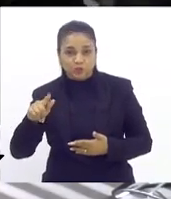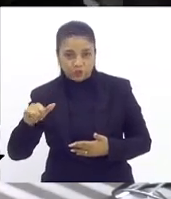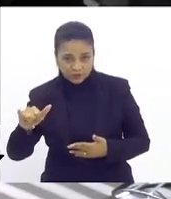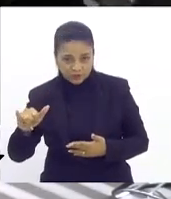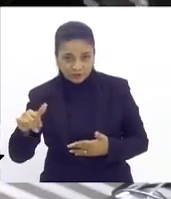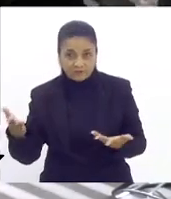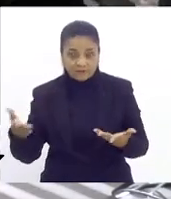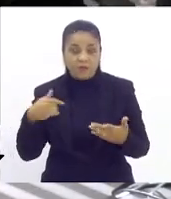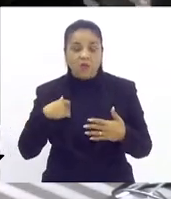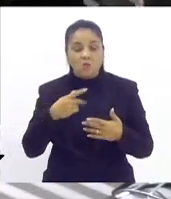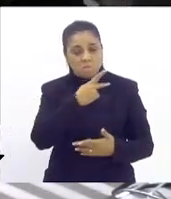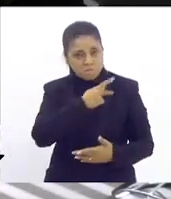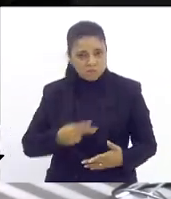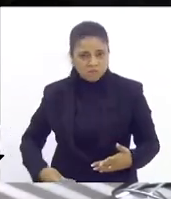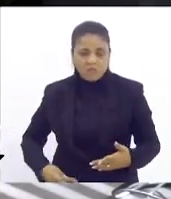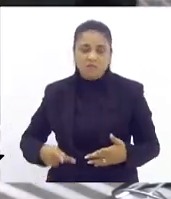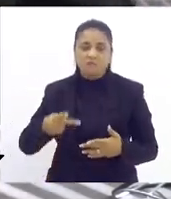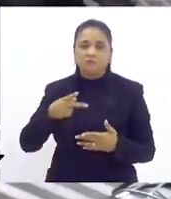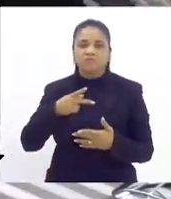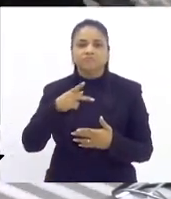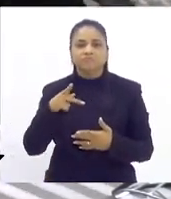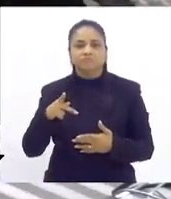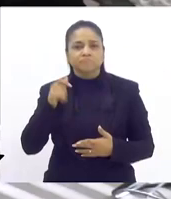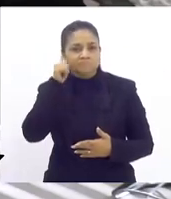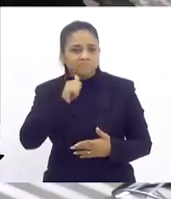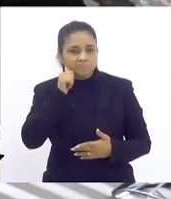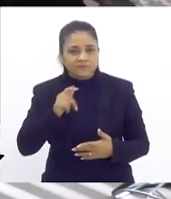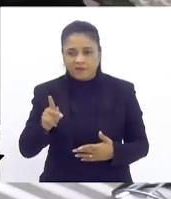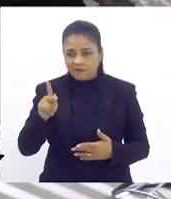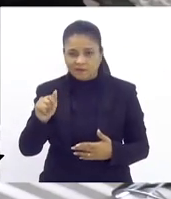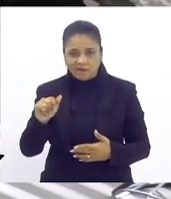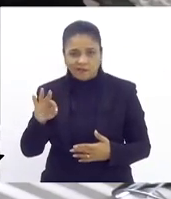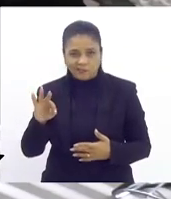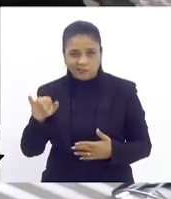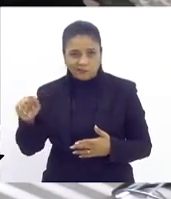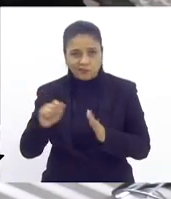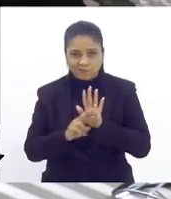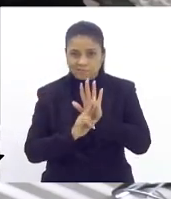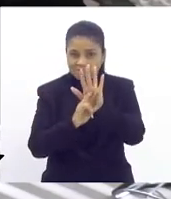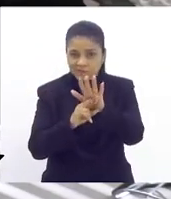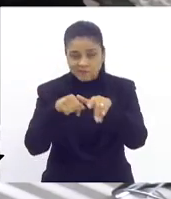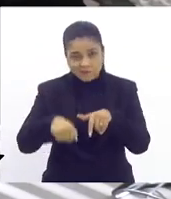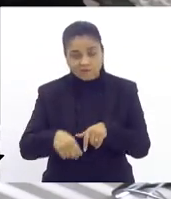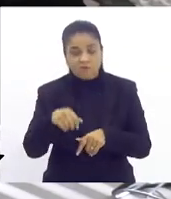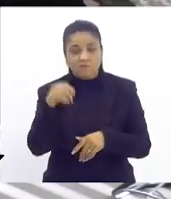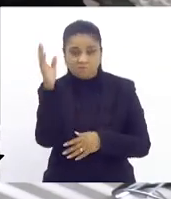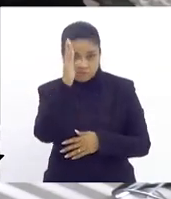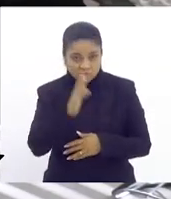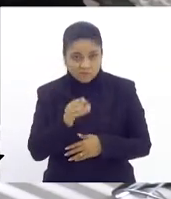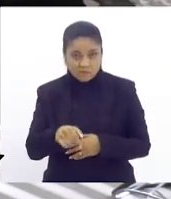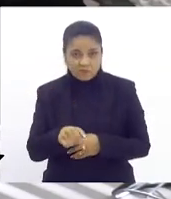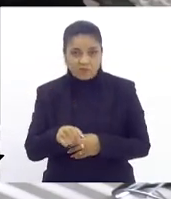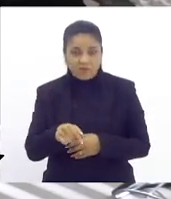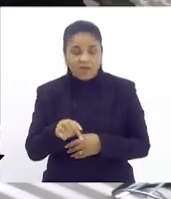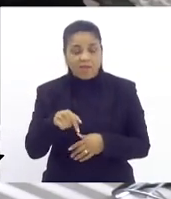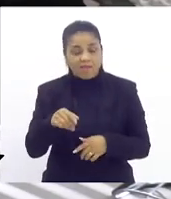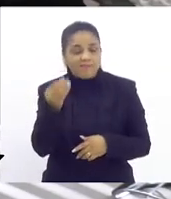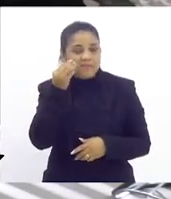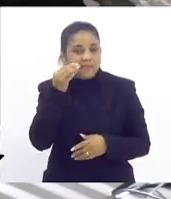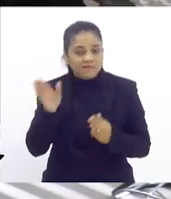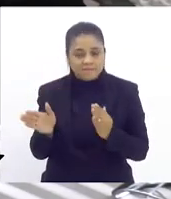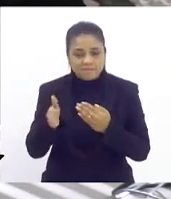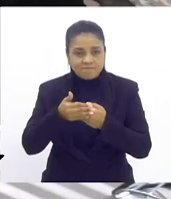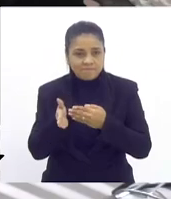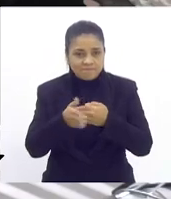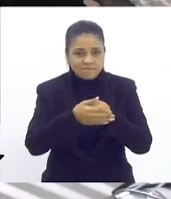da diretora presidente que ela é a detentora da representação da Nature aqui no Brasil ela tenta se blindar com escritórios